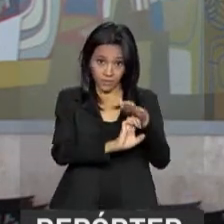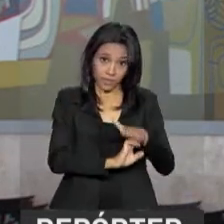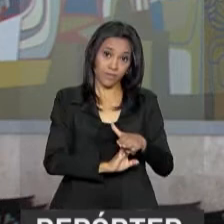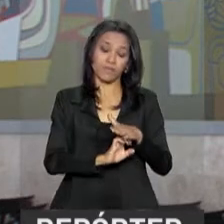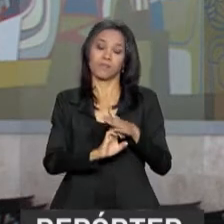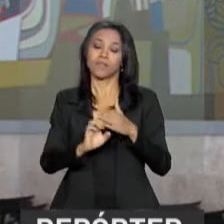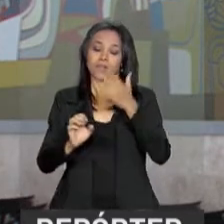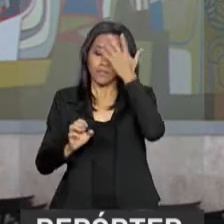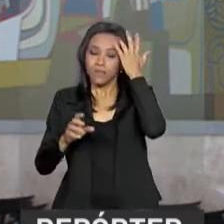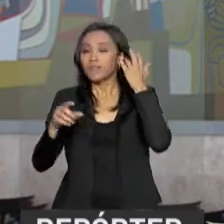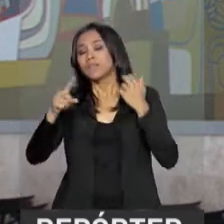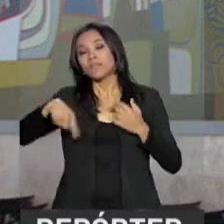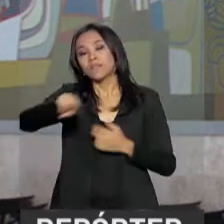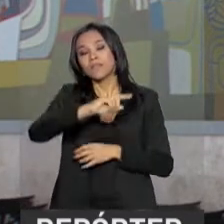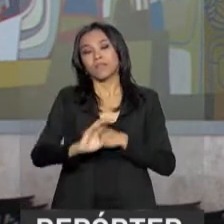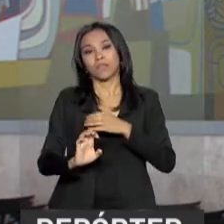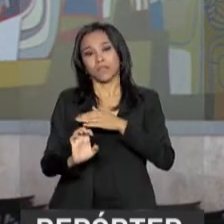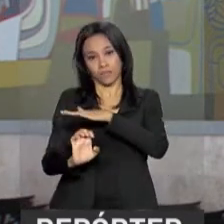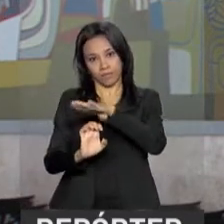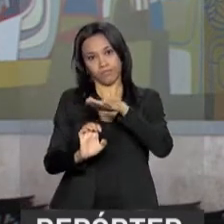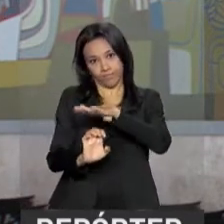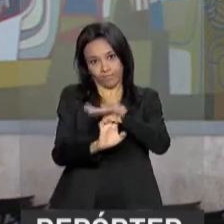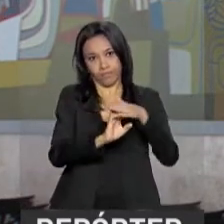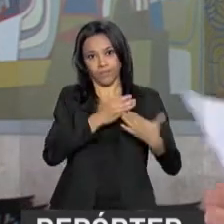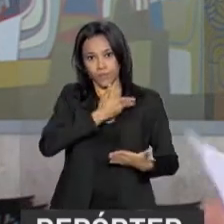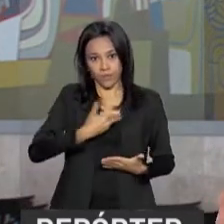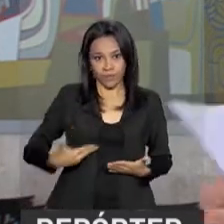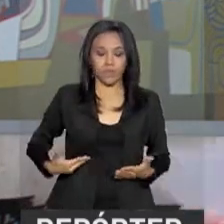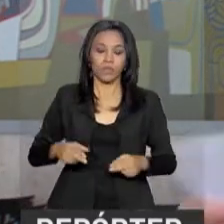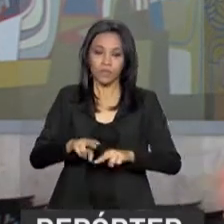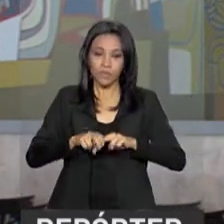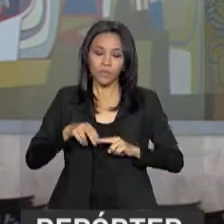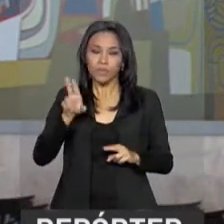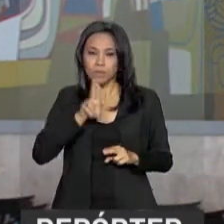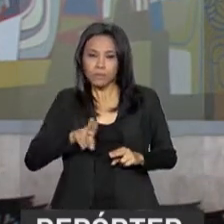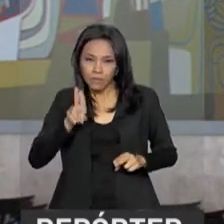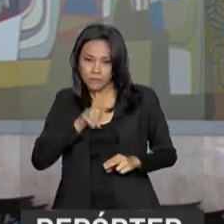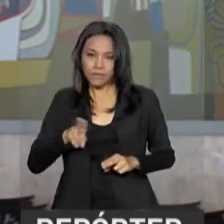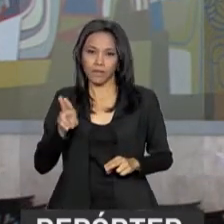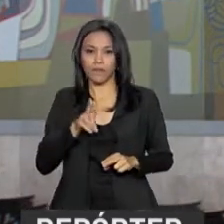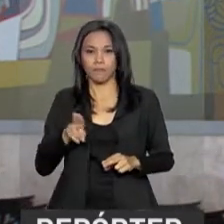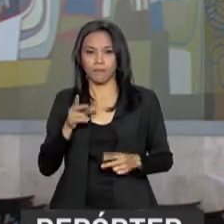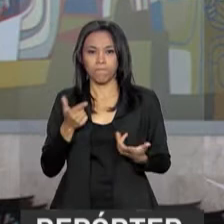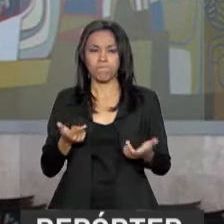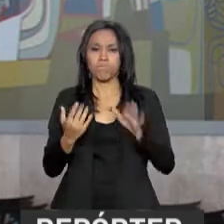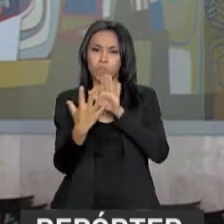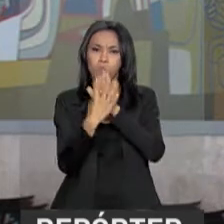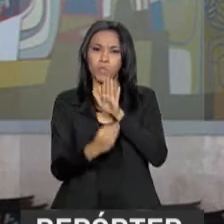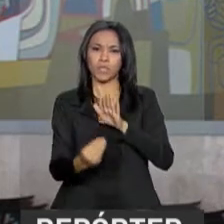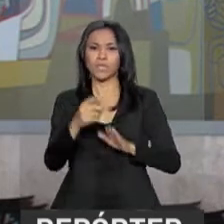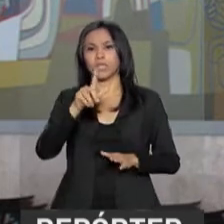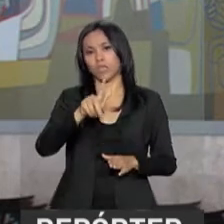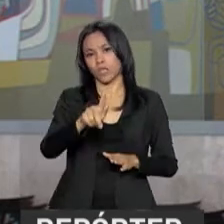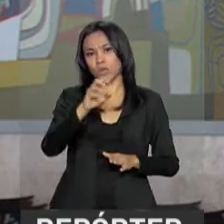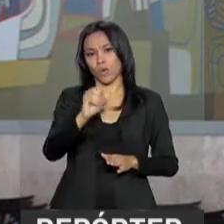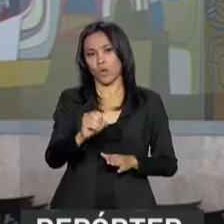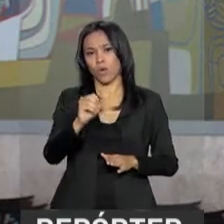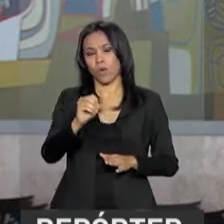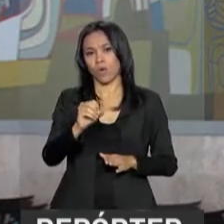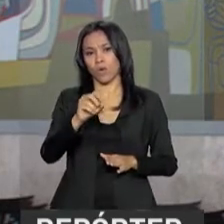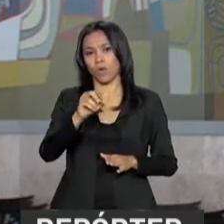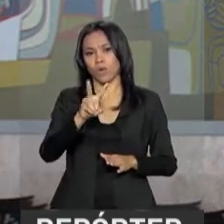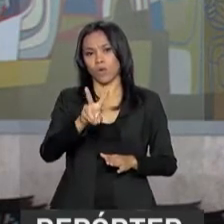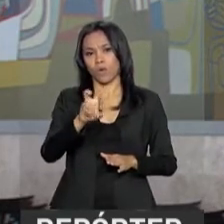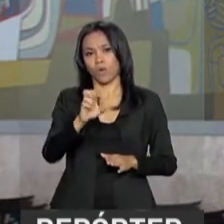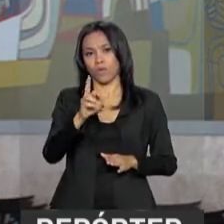clientes nas empresas estatais. Para isso, tem usado técnicas, práticas ligadas à governança corporativa. Para você ter